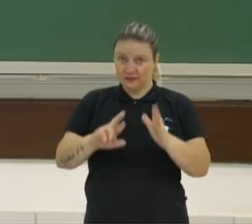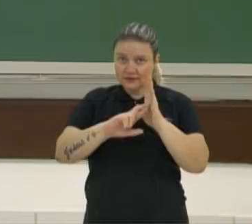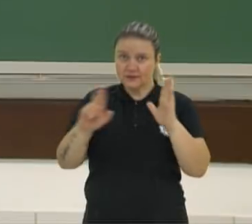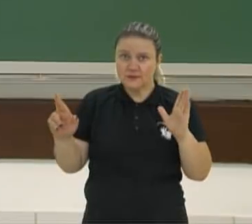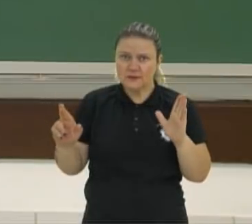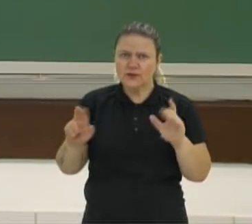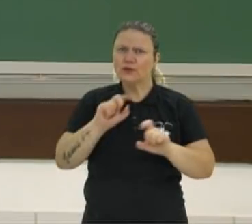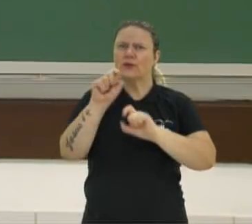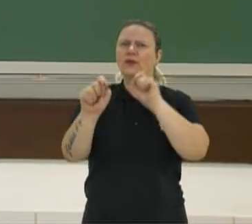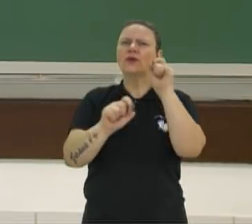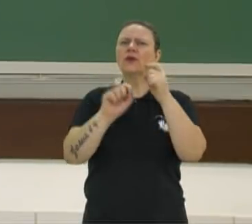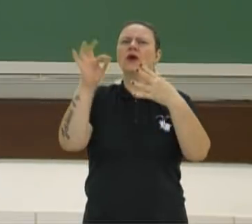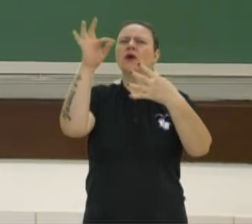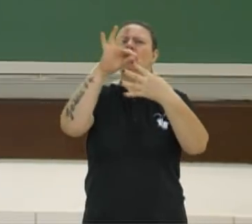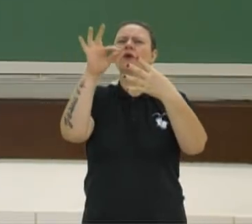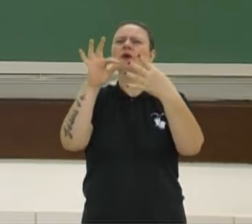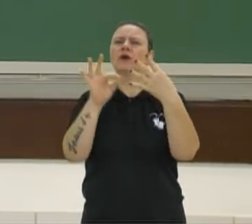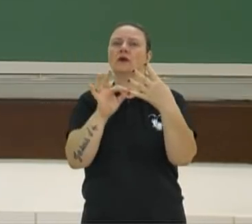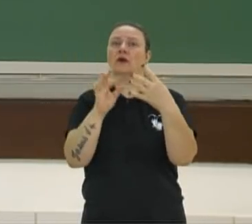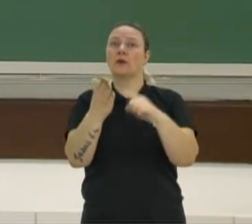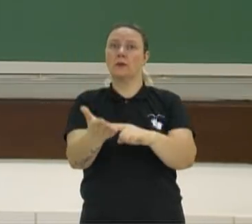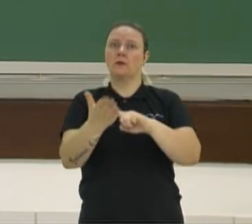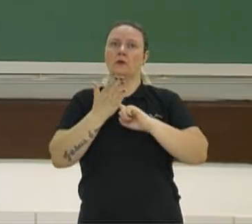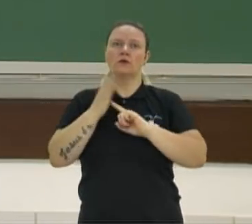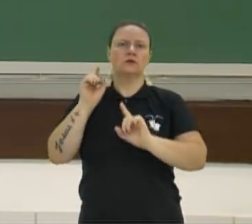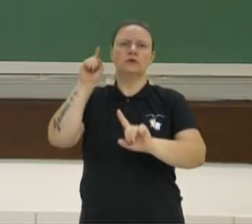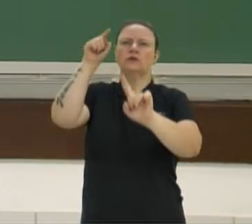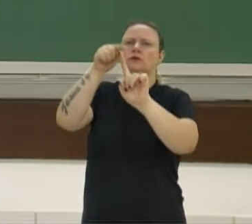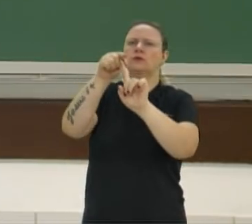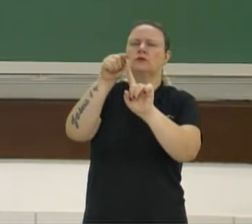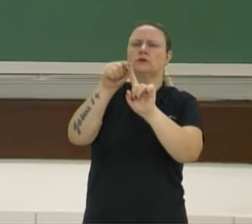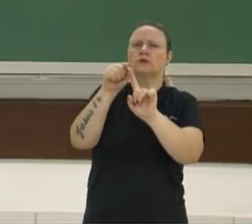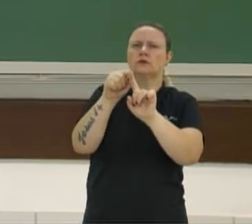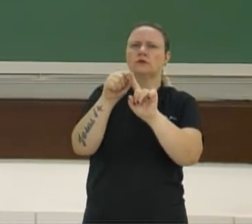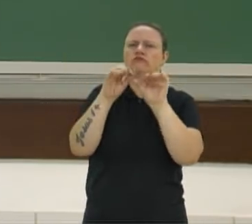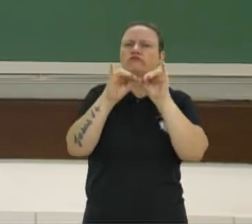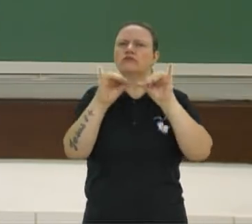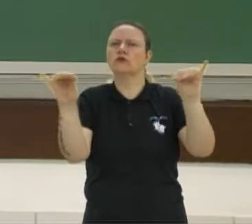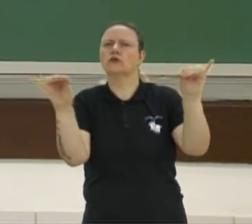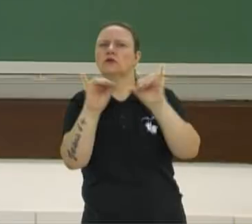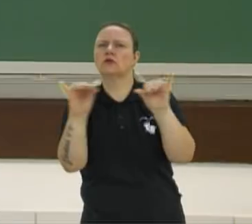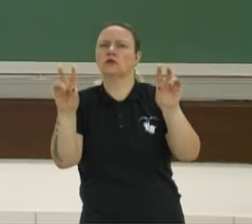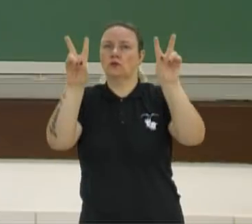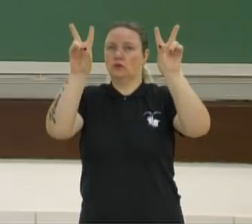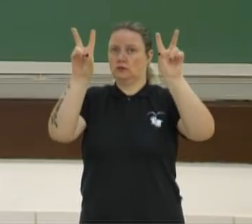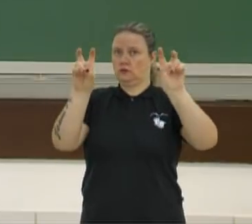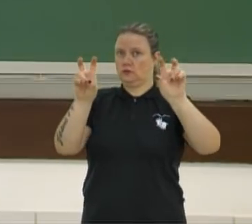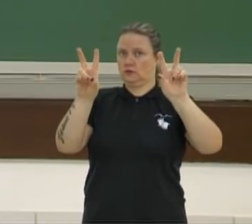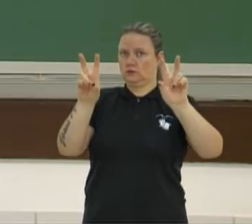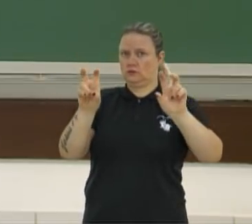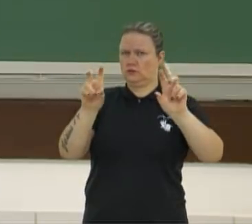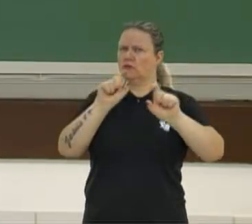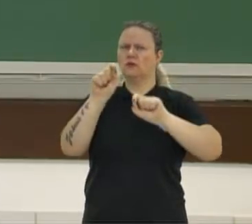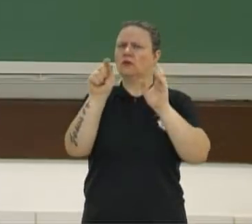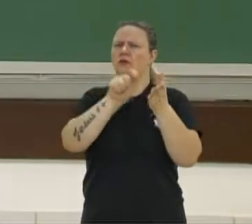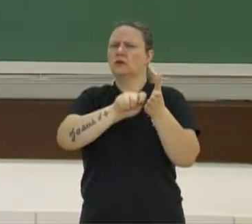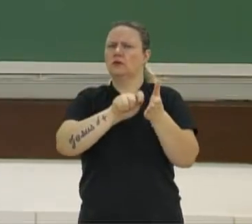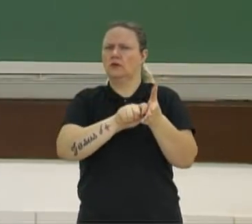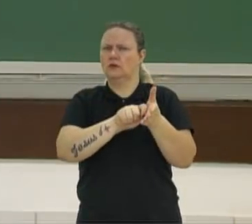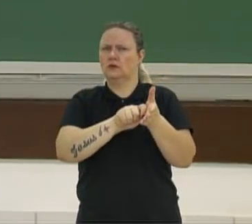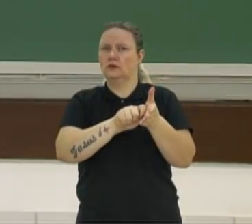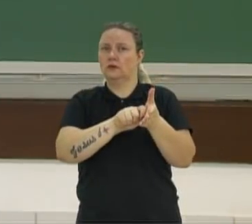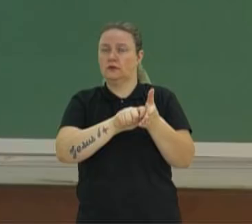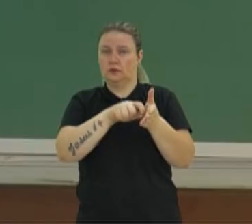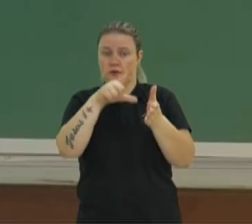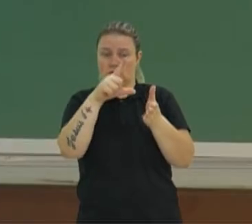Respondeu, qual alternativa mostra a finalidade e o objetivo da manchete, do título? O que você anotou? Se você